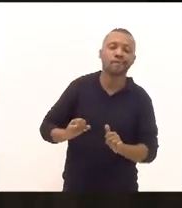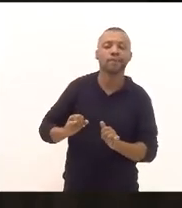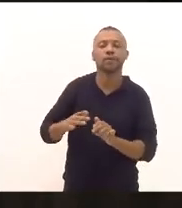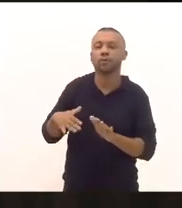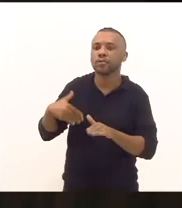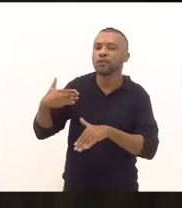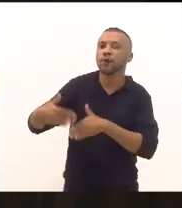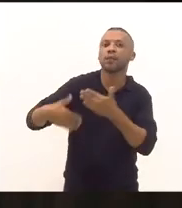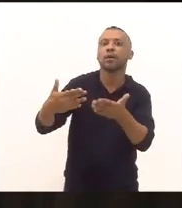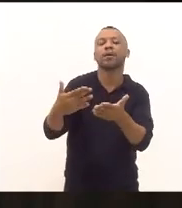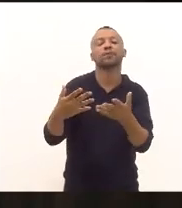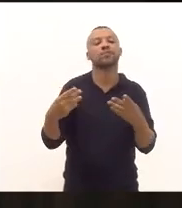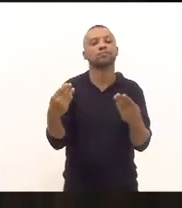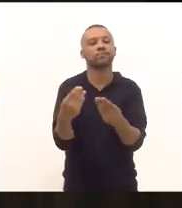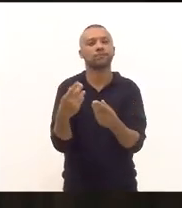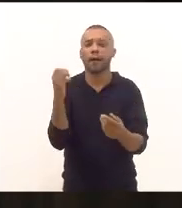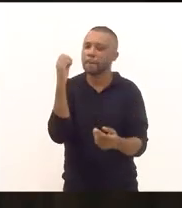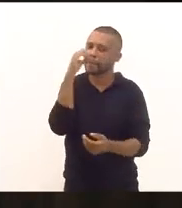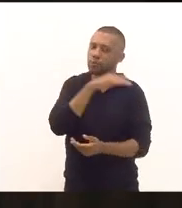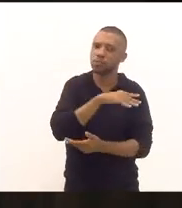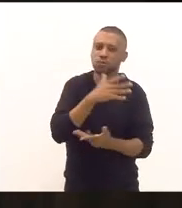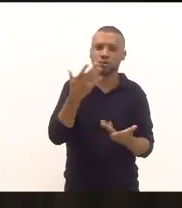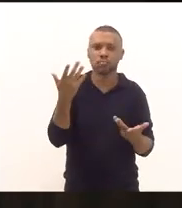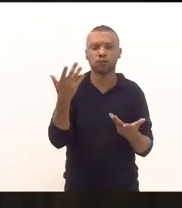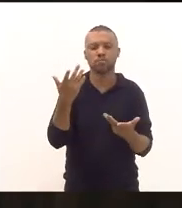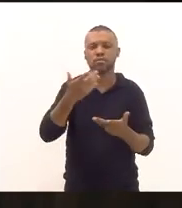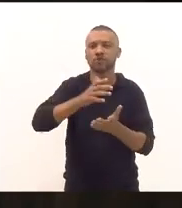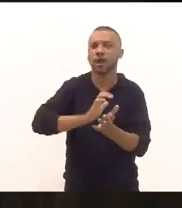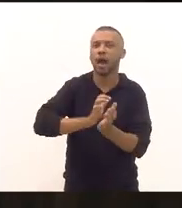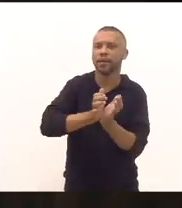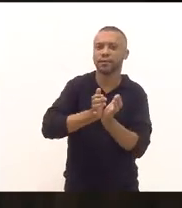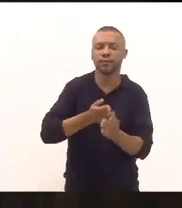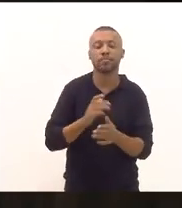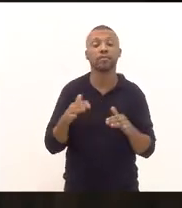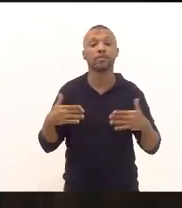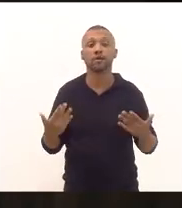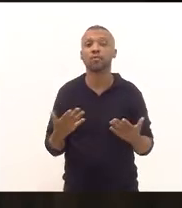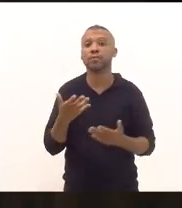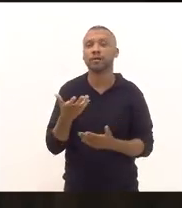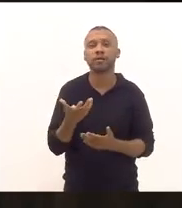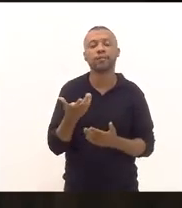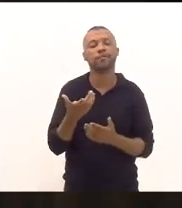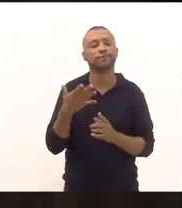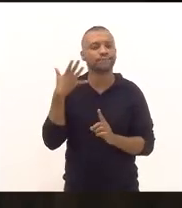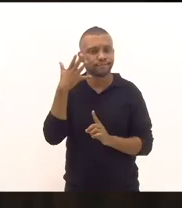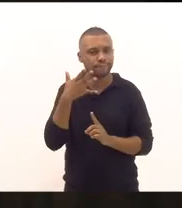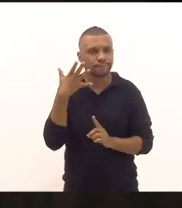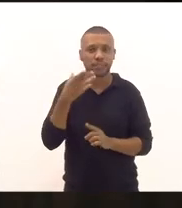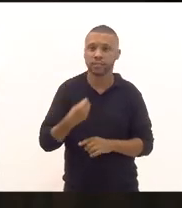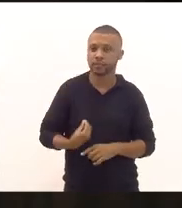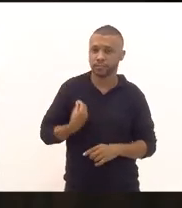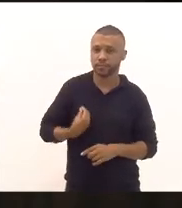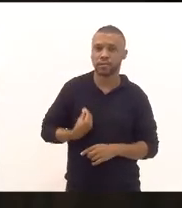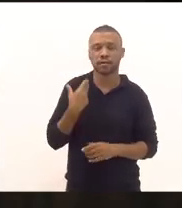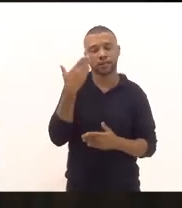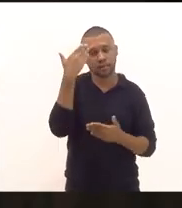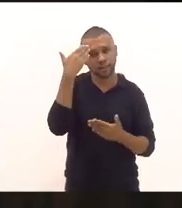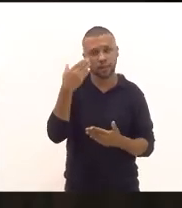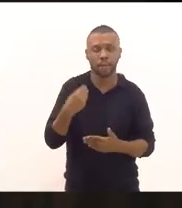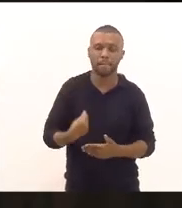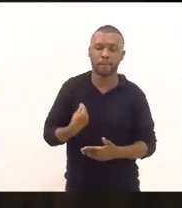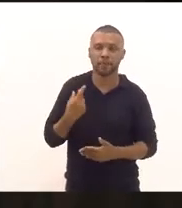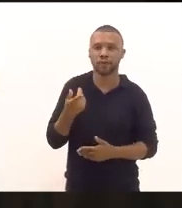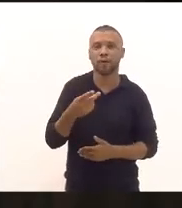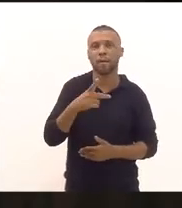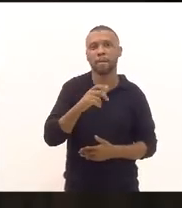processo tão absurdo de racismo E aí queria que falar da presença e agradecer a